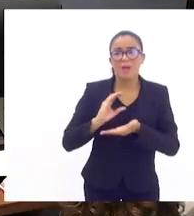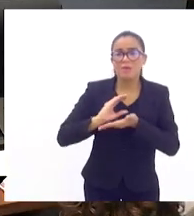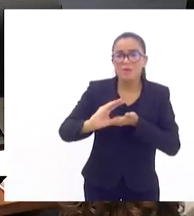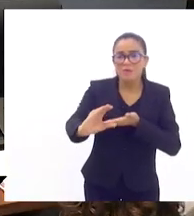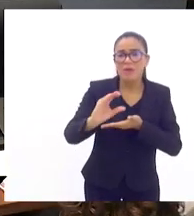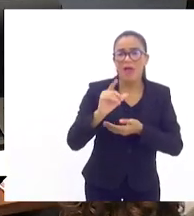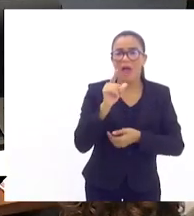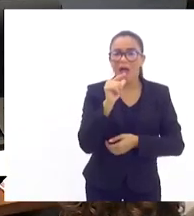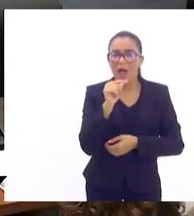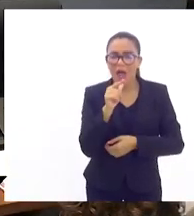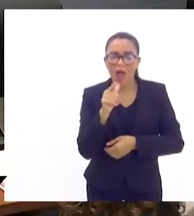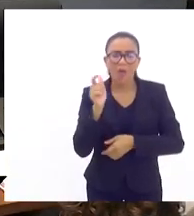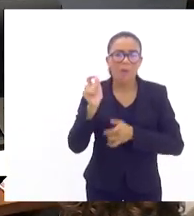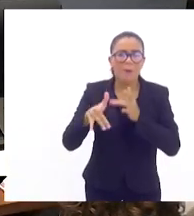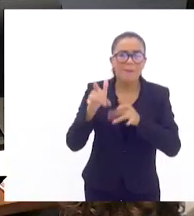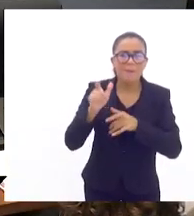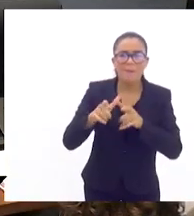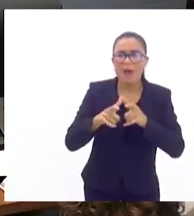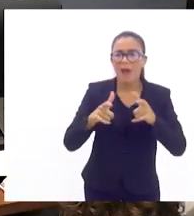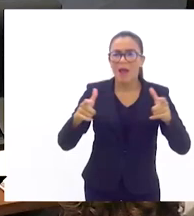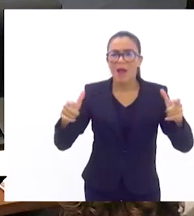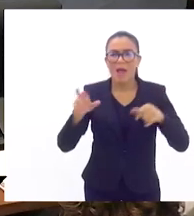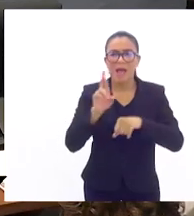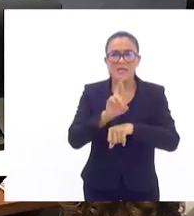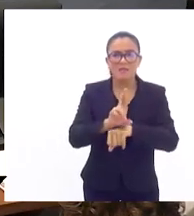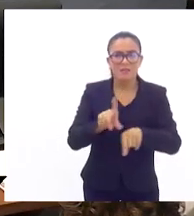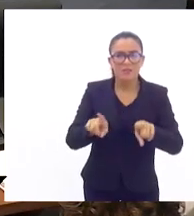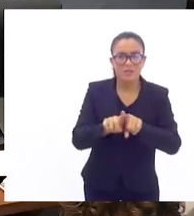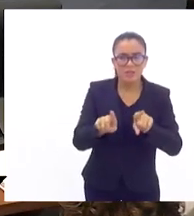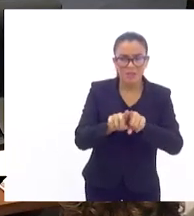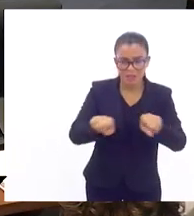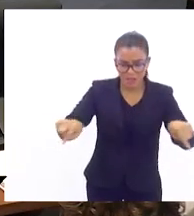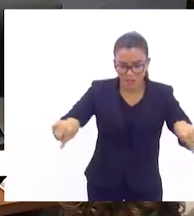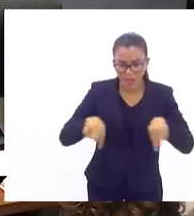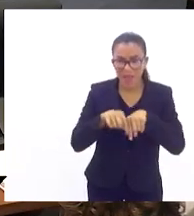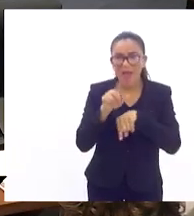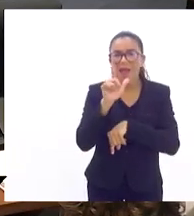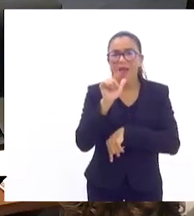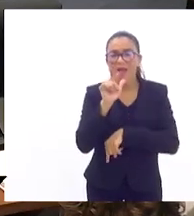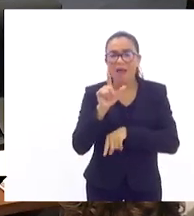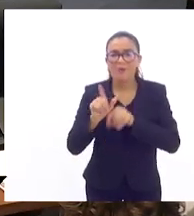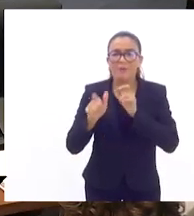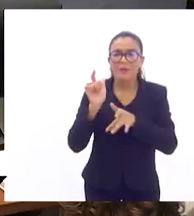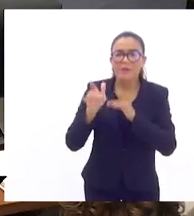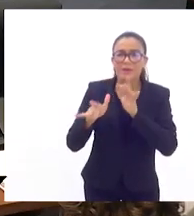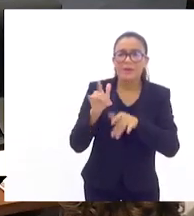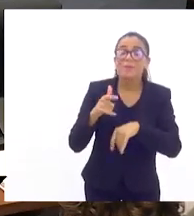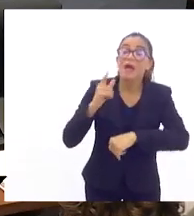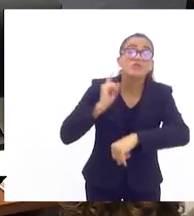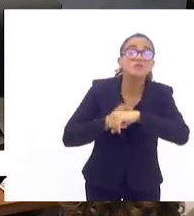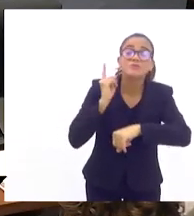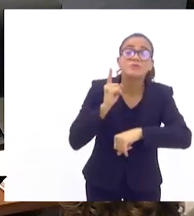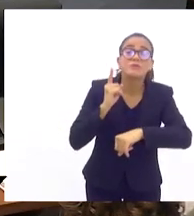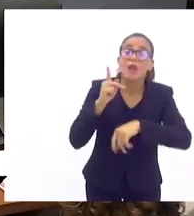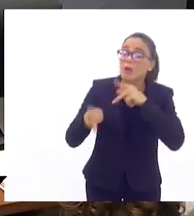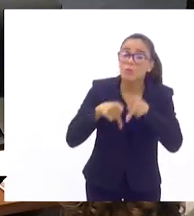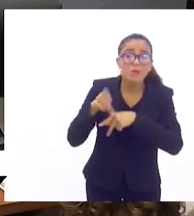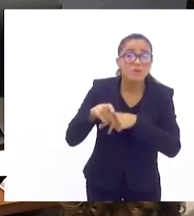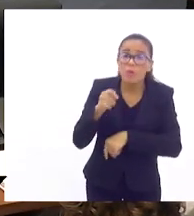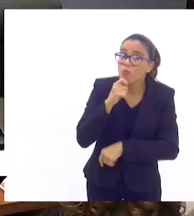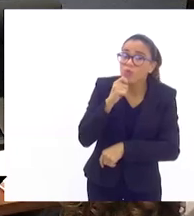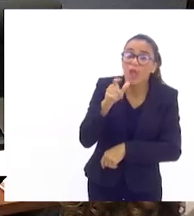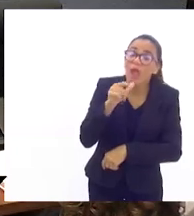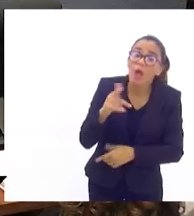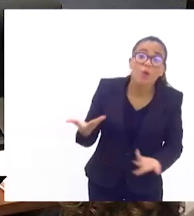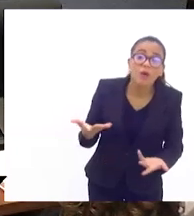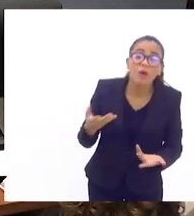em adutoras, em redes. Tá, mas de imediato. Já foram 170 quilômetros de rede. Entendi, mas de imediato. A população falta água. O que você faz para